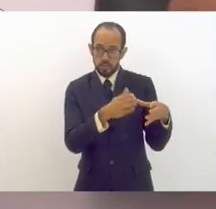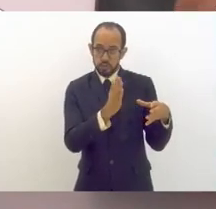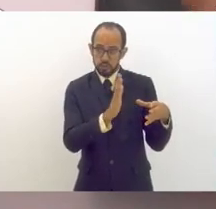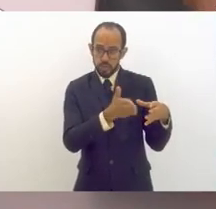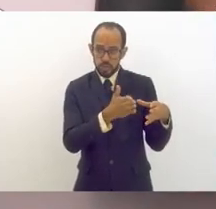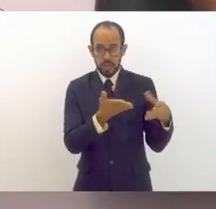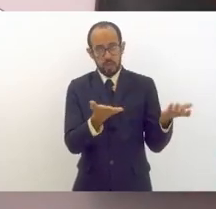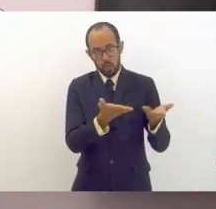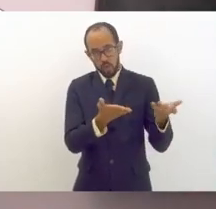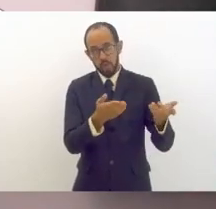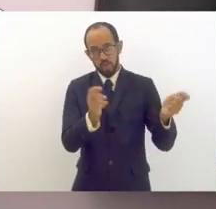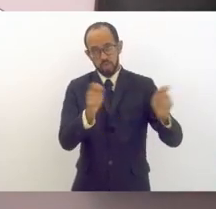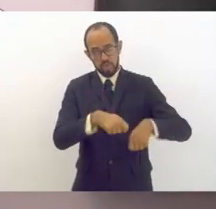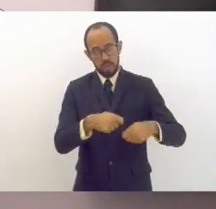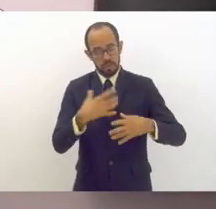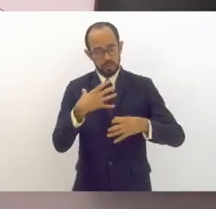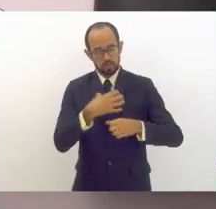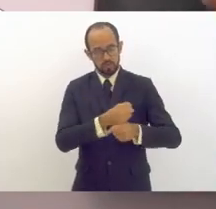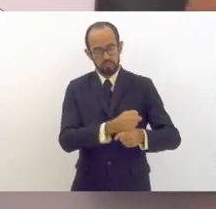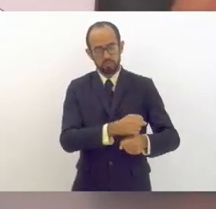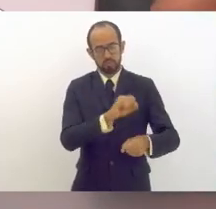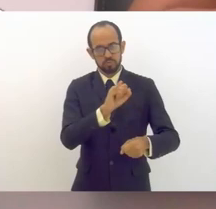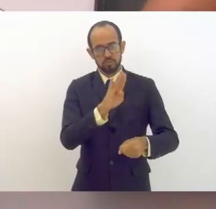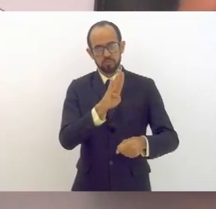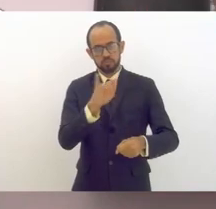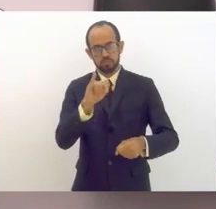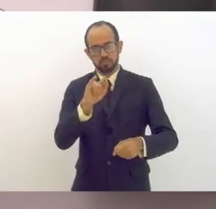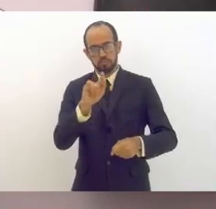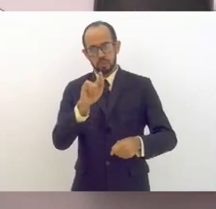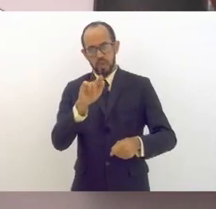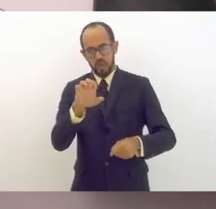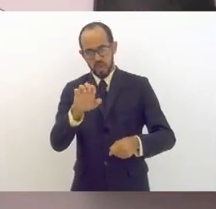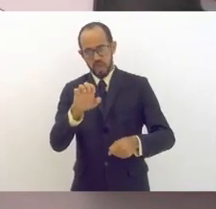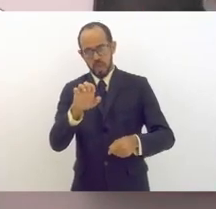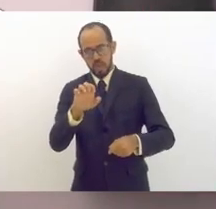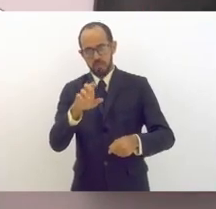apesar desse governo federal que nos deixa,